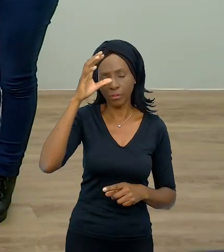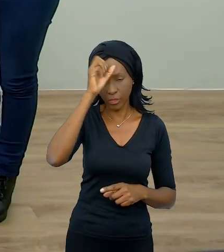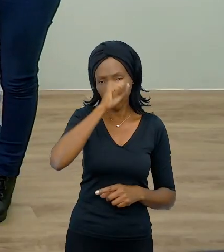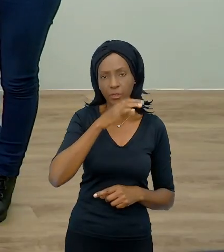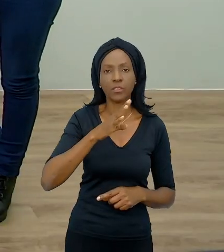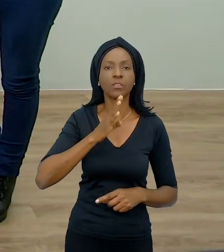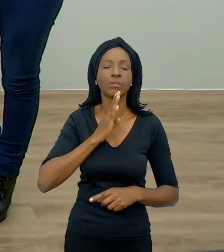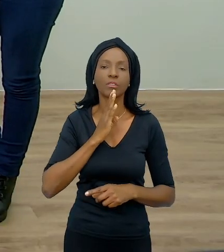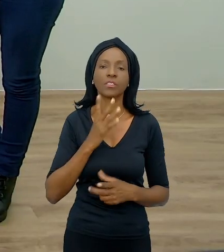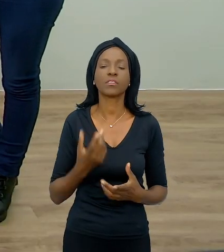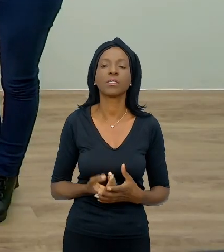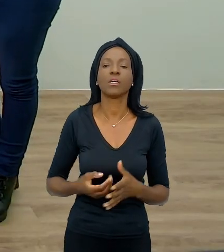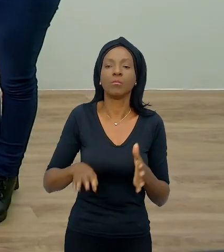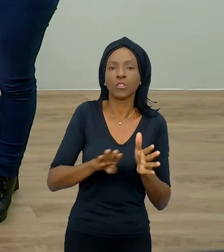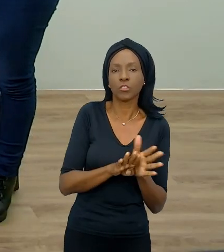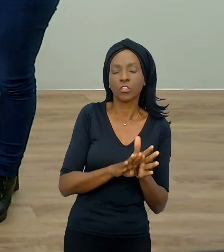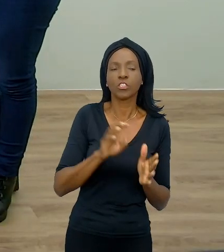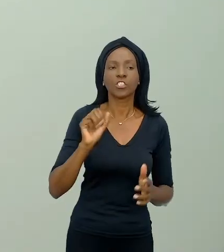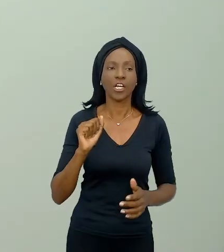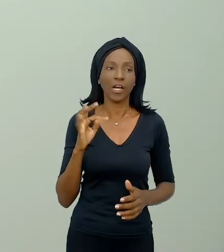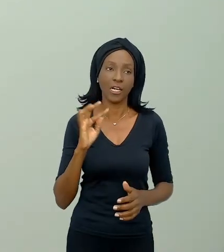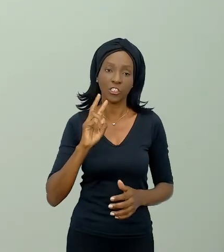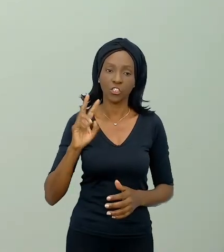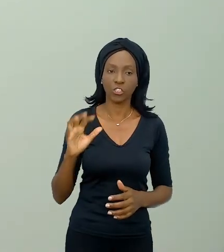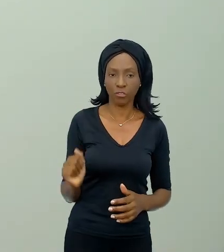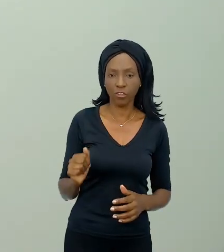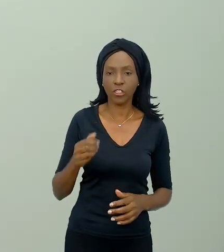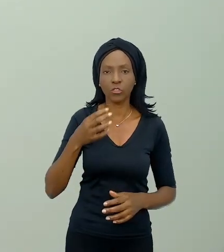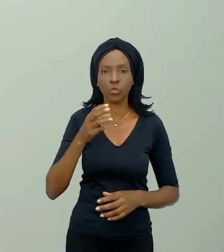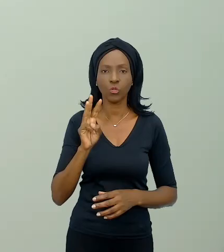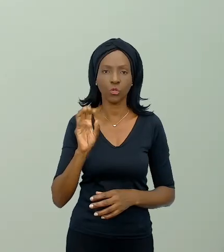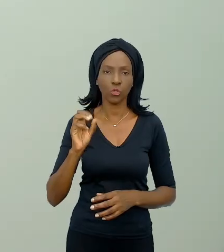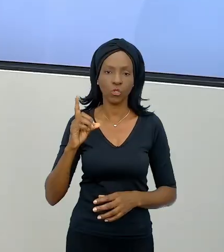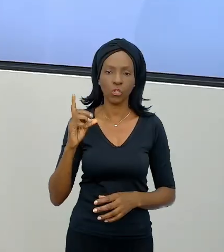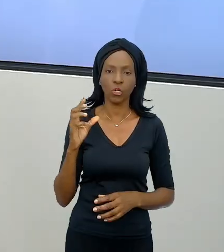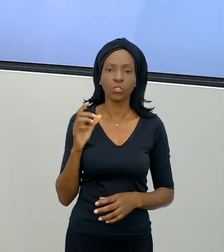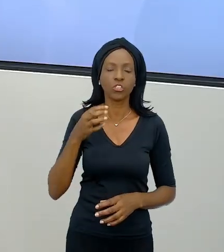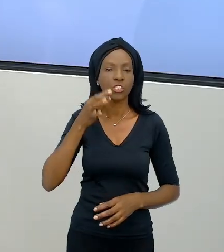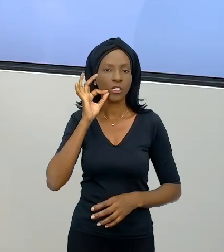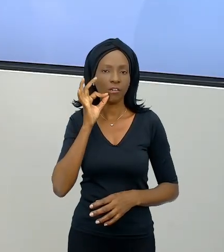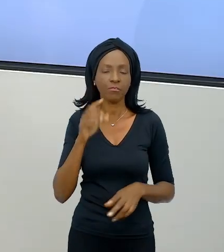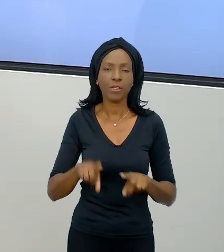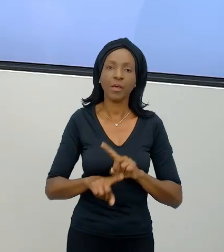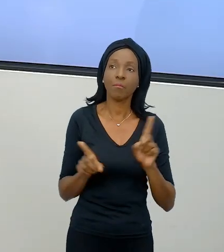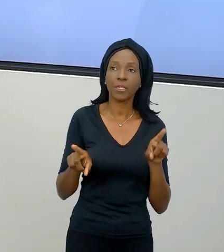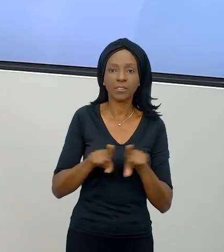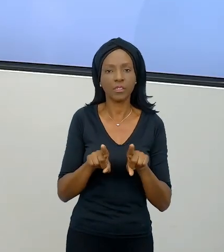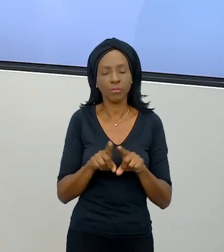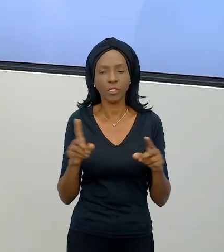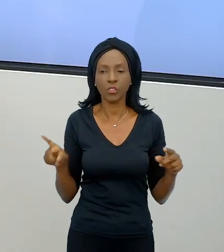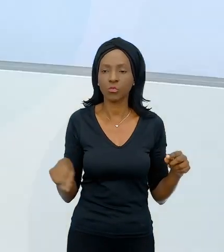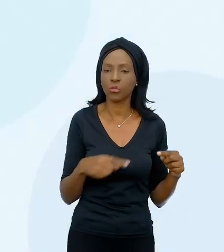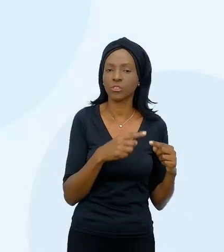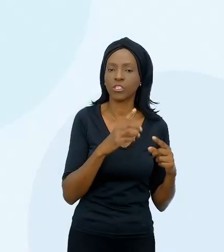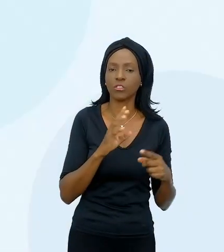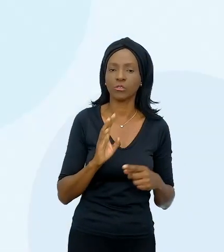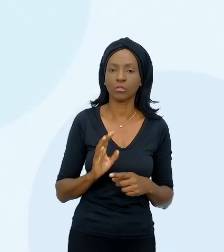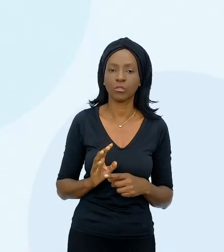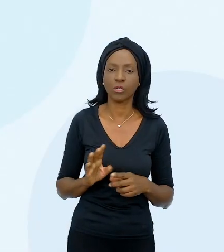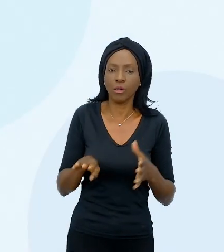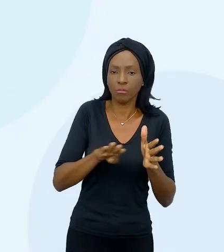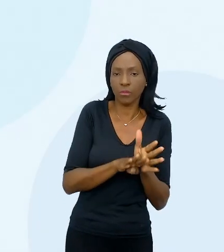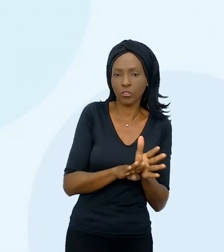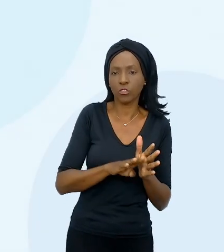Word Café, mas também no próprio objeto. Exatamente. Então, agora nós vamos falar um pouco da metodologia